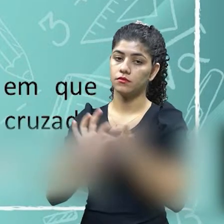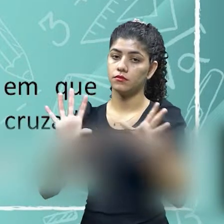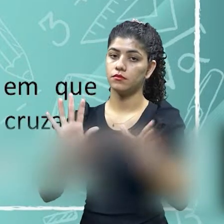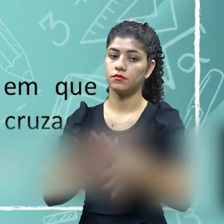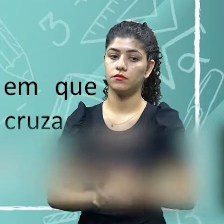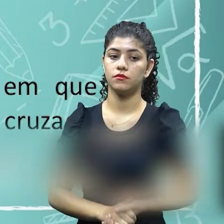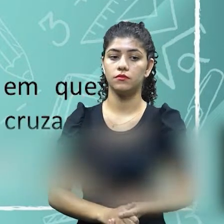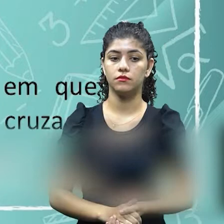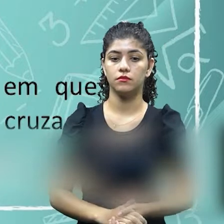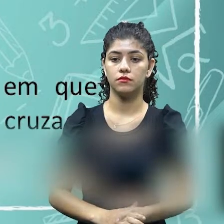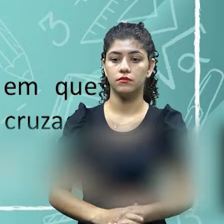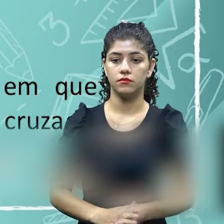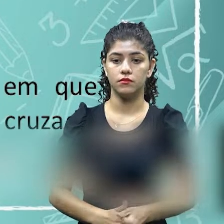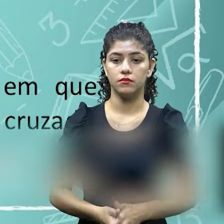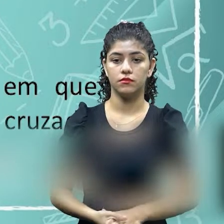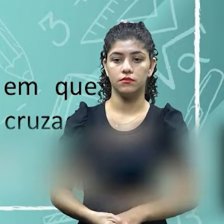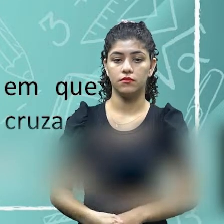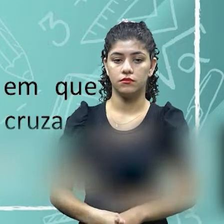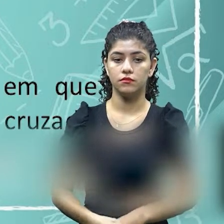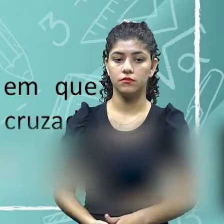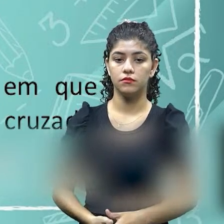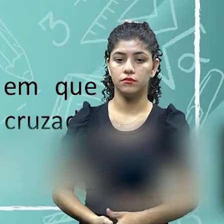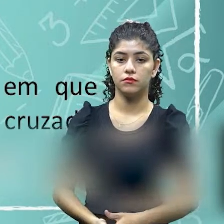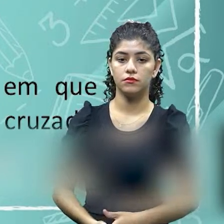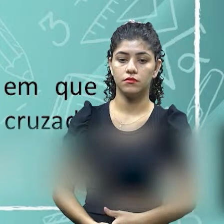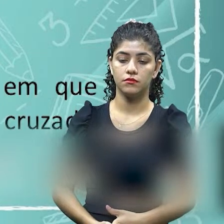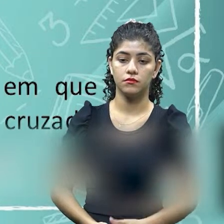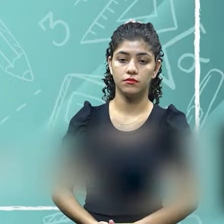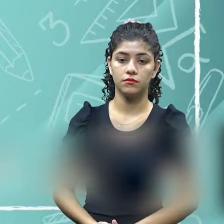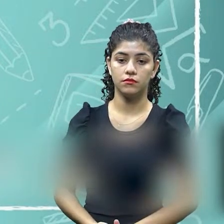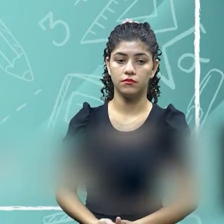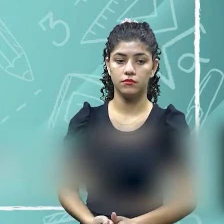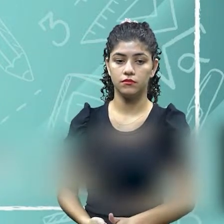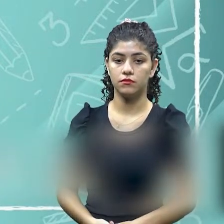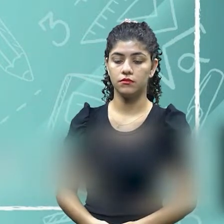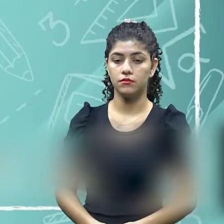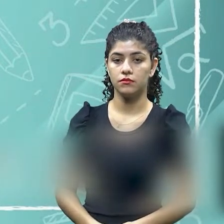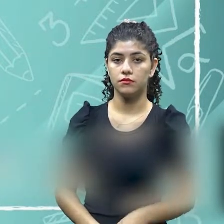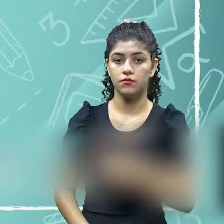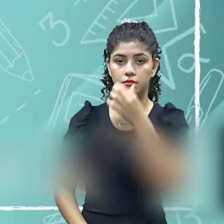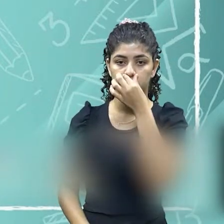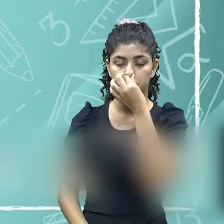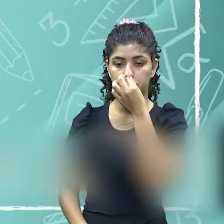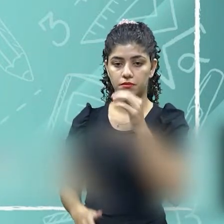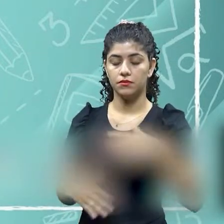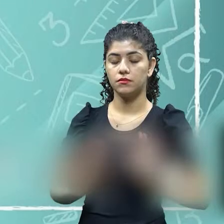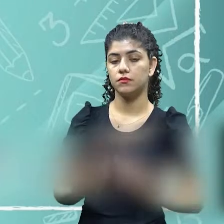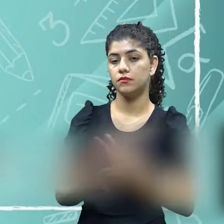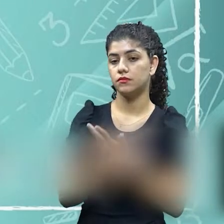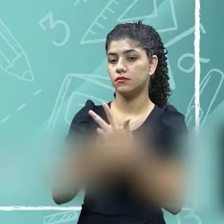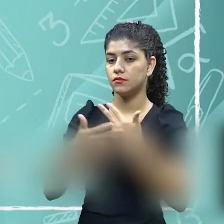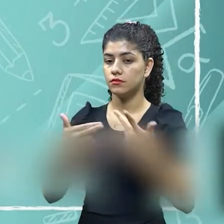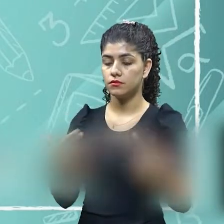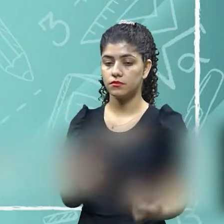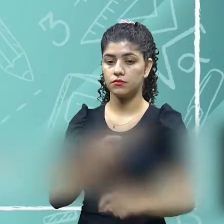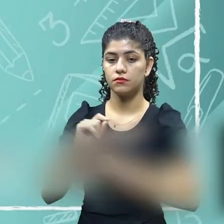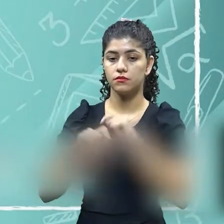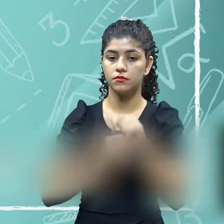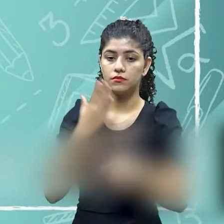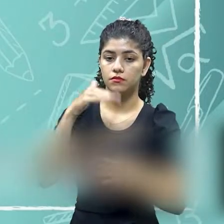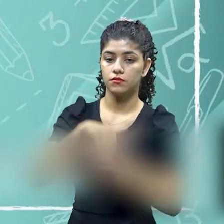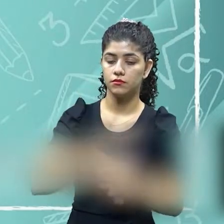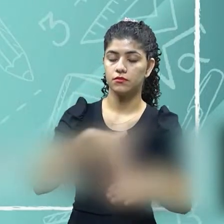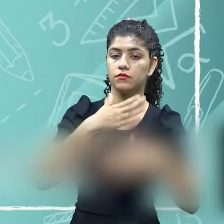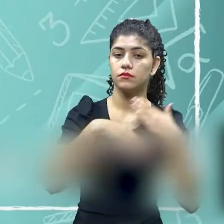importador, no estabelecimento do exportador. Então vimos ali várias modalidades dentro dos